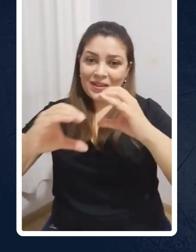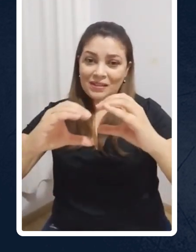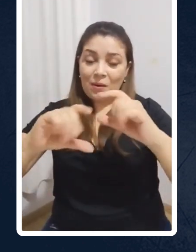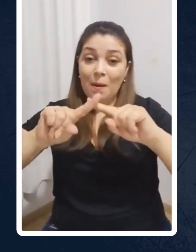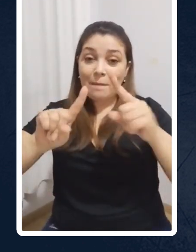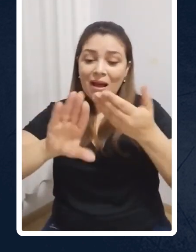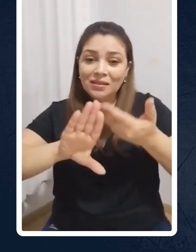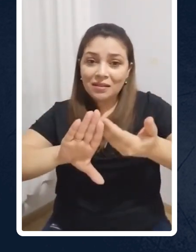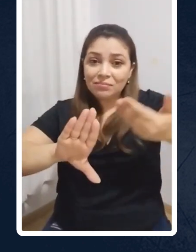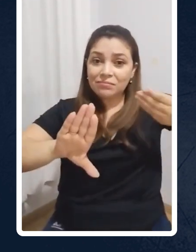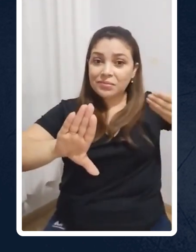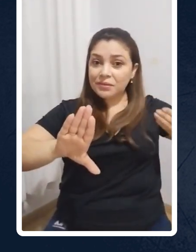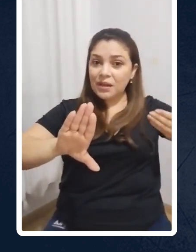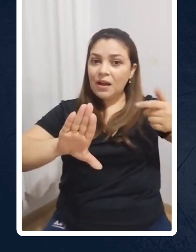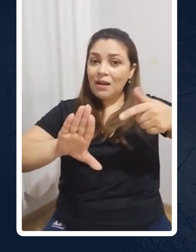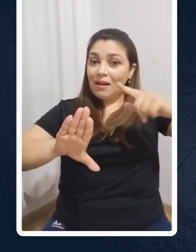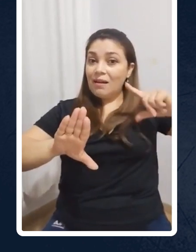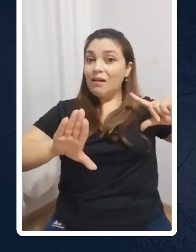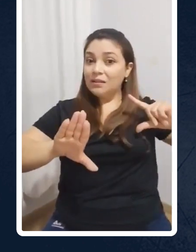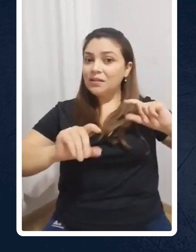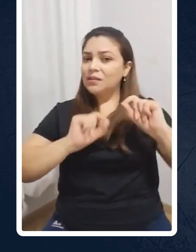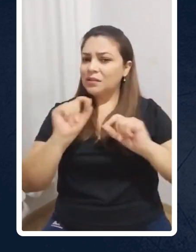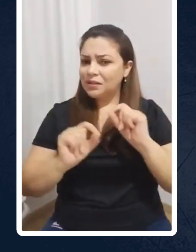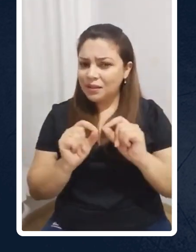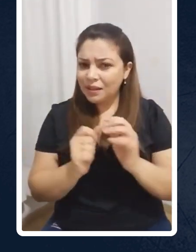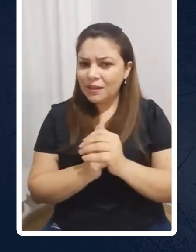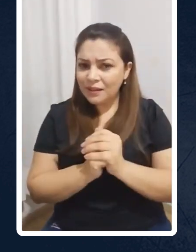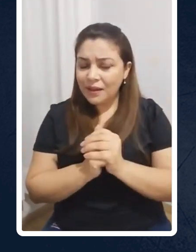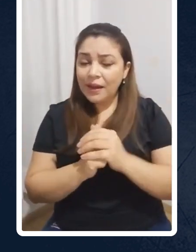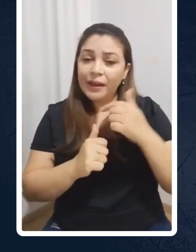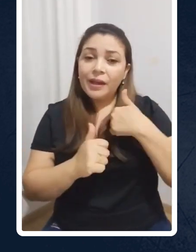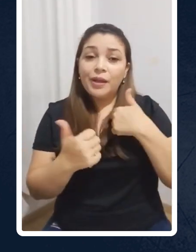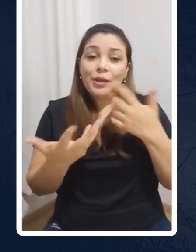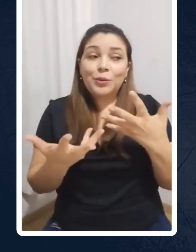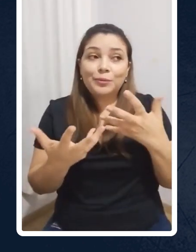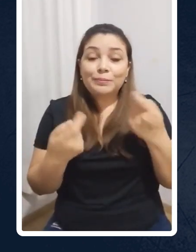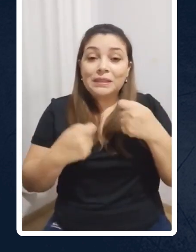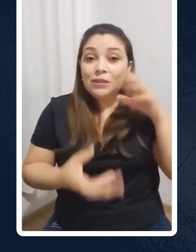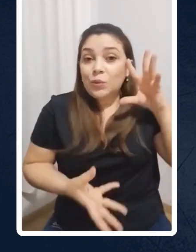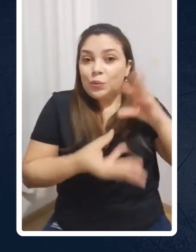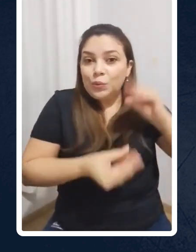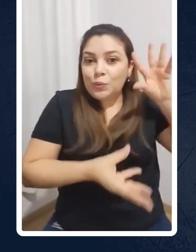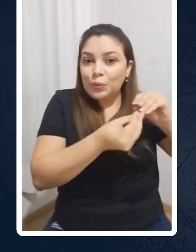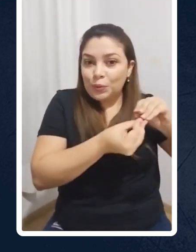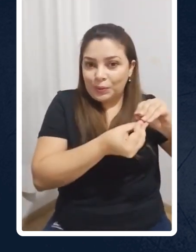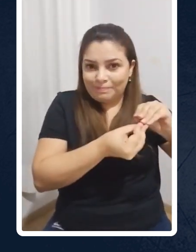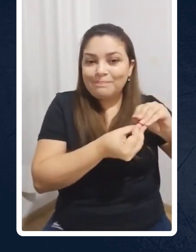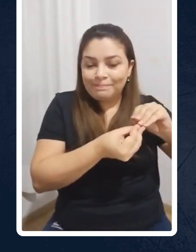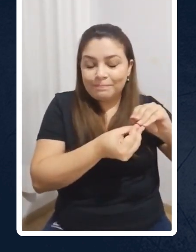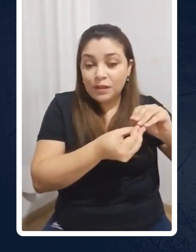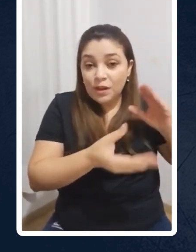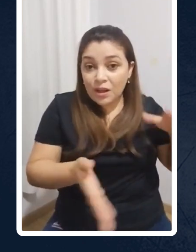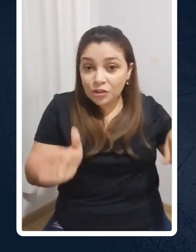eu vou omitir, até pelo tempo da nossa live, para chegar no encontro meu com a Libras,